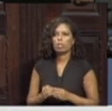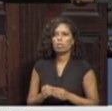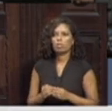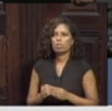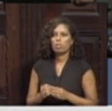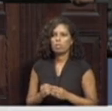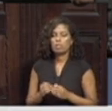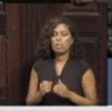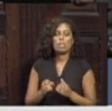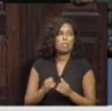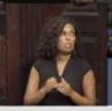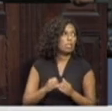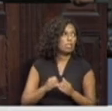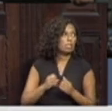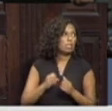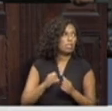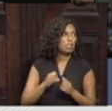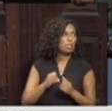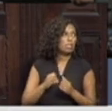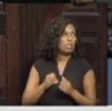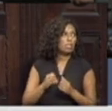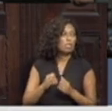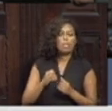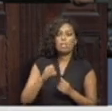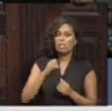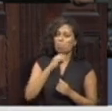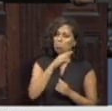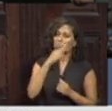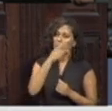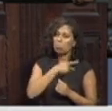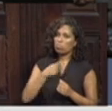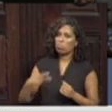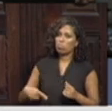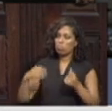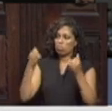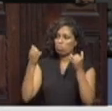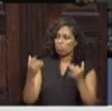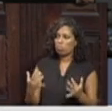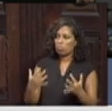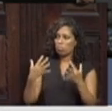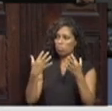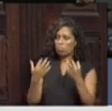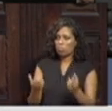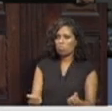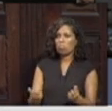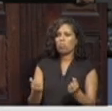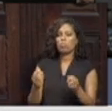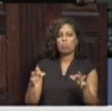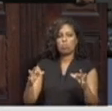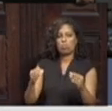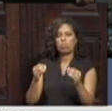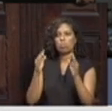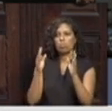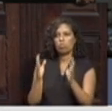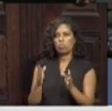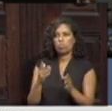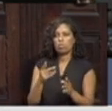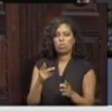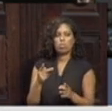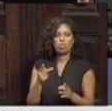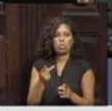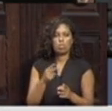discussão em votação. Os senhores que aprovam isso estão aprovados em primeira, retorna em segunda. Quer falar, deputado Luiz? Anuncio o projeto de